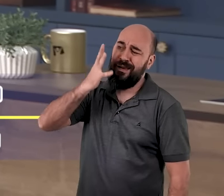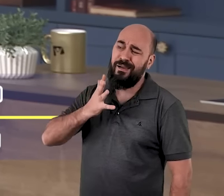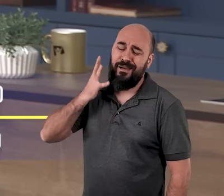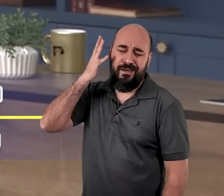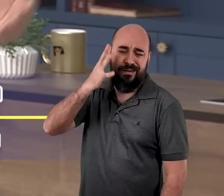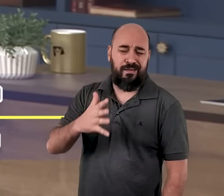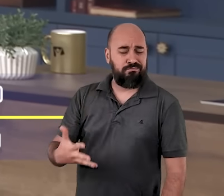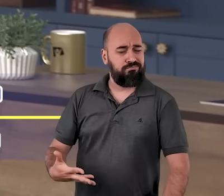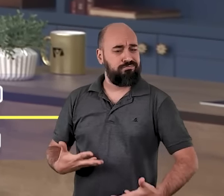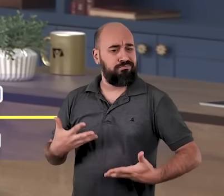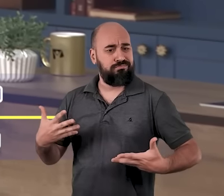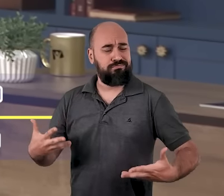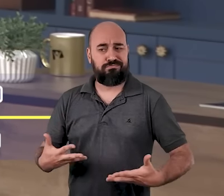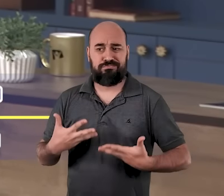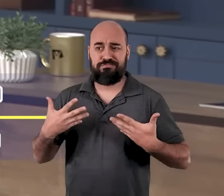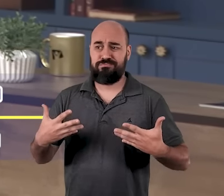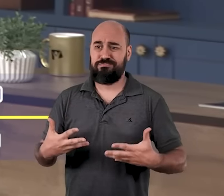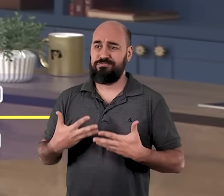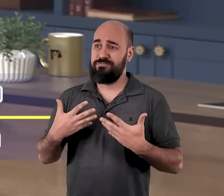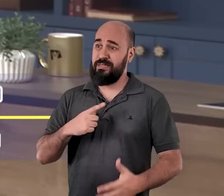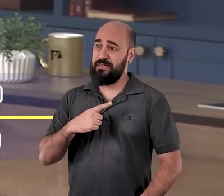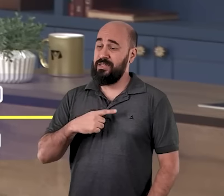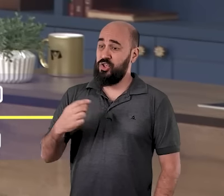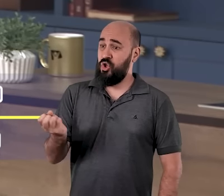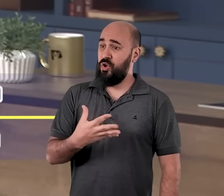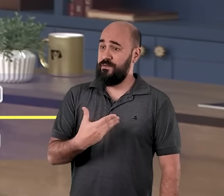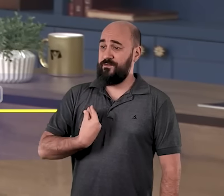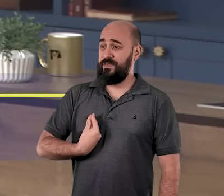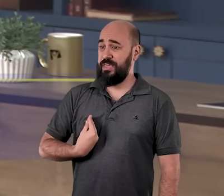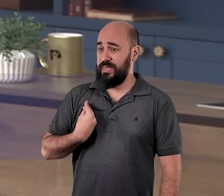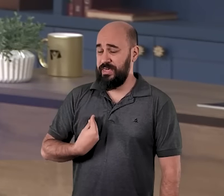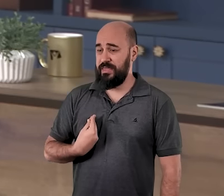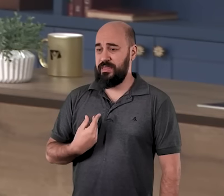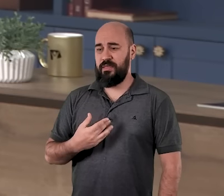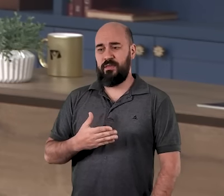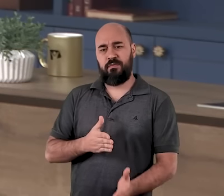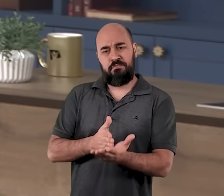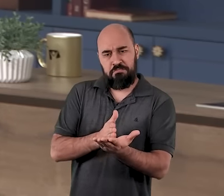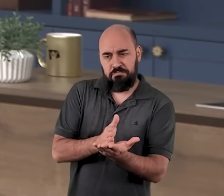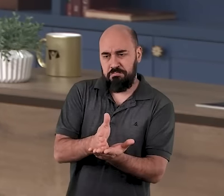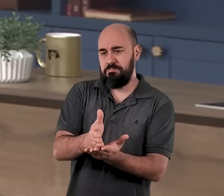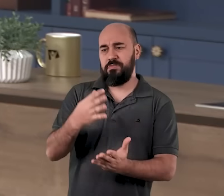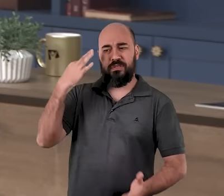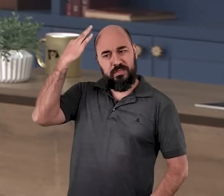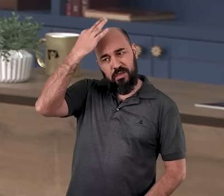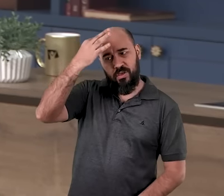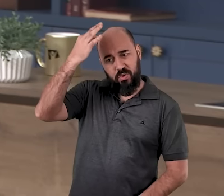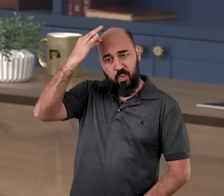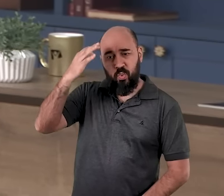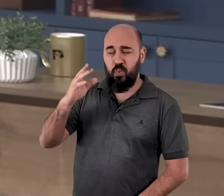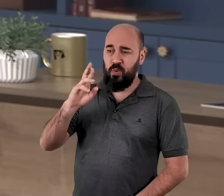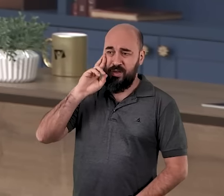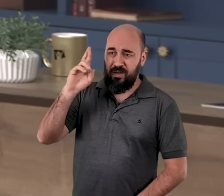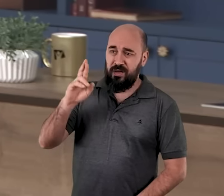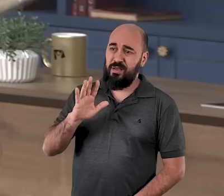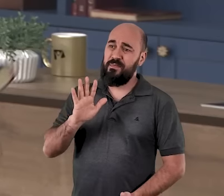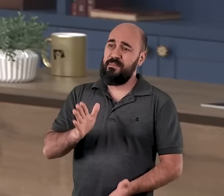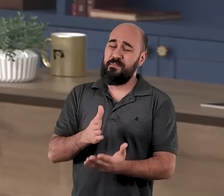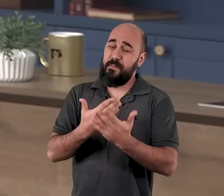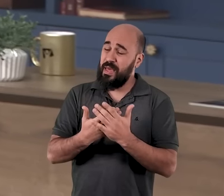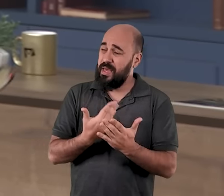senti motivado a ter uma vida de mais santidade, na presença do Senhor, de mais oração, mais estudo